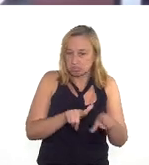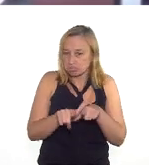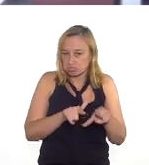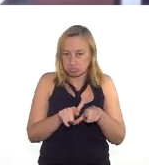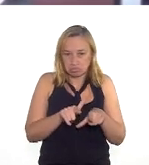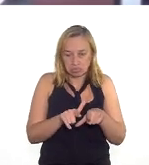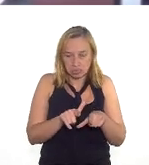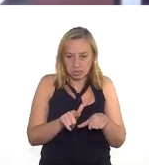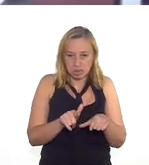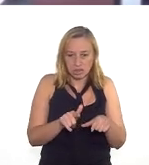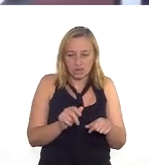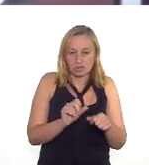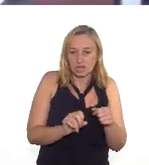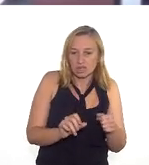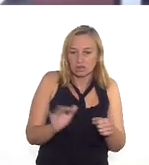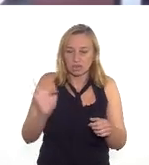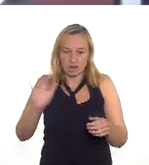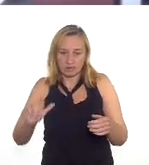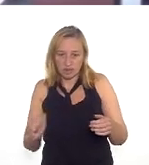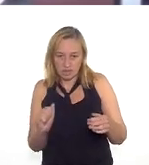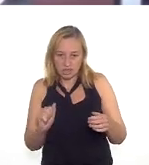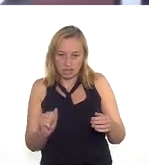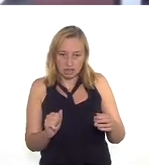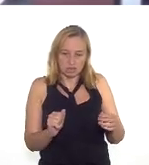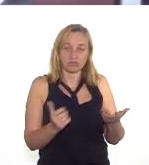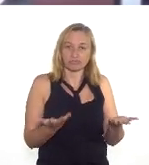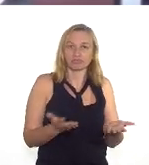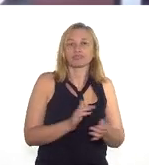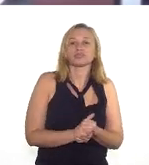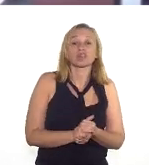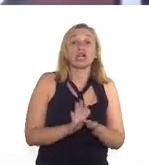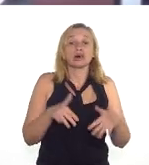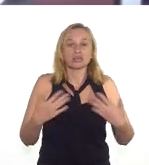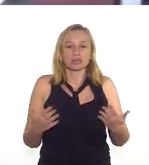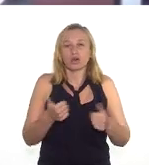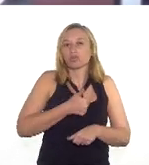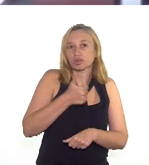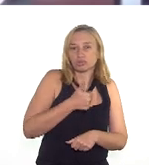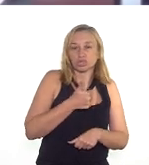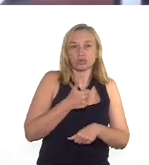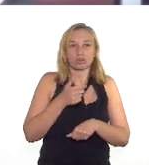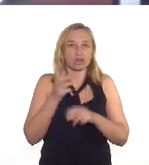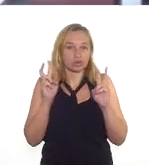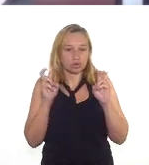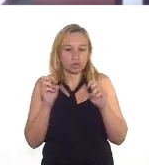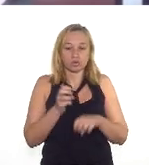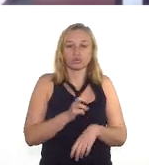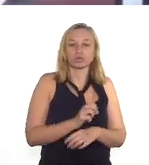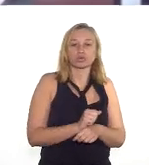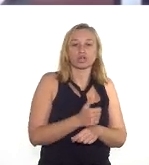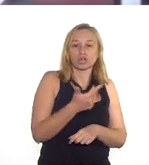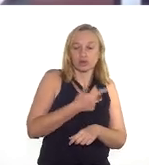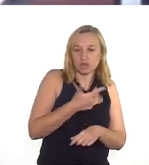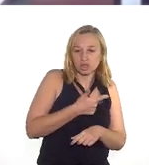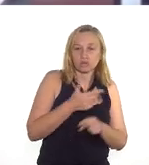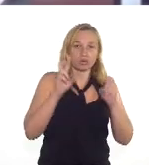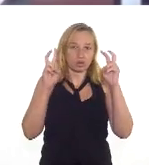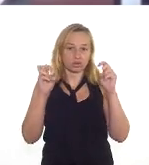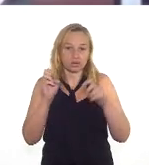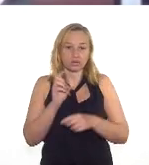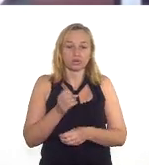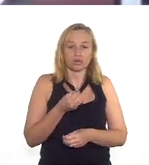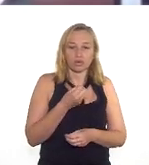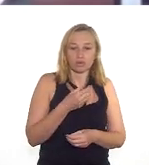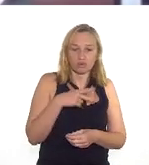ser realizado pela Fazenda sobre as fiscalizações da Fazenda. Então, esse é um primeiro ponto. O segundo ponto, exatamente como o